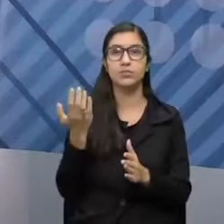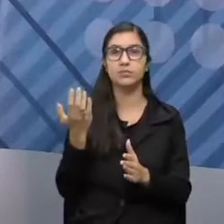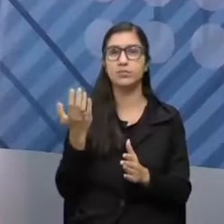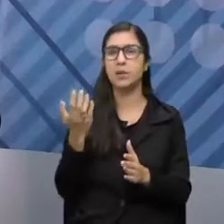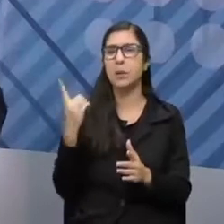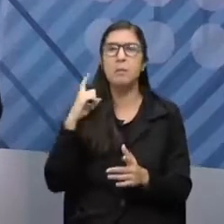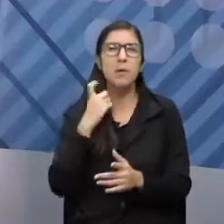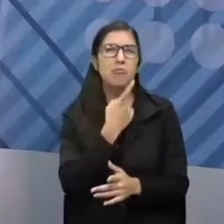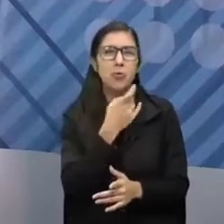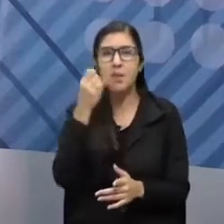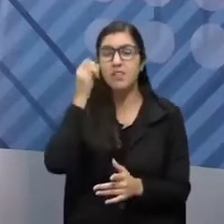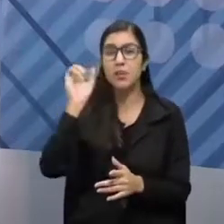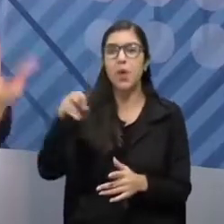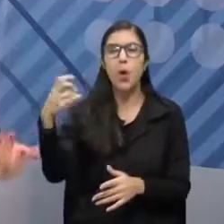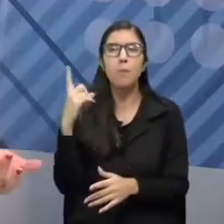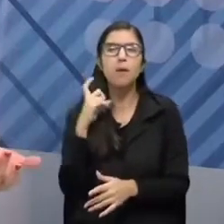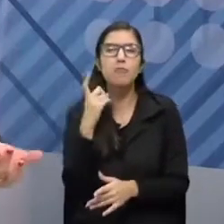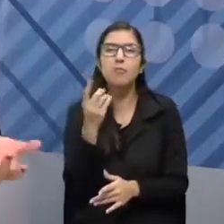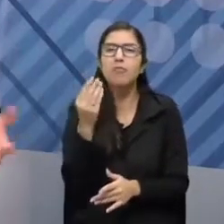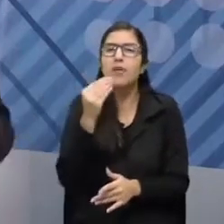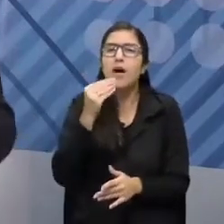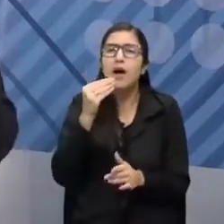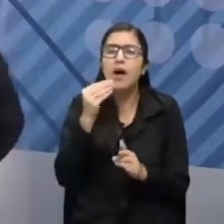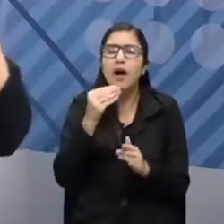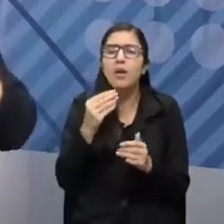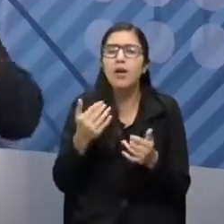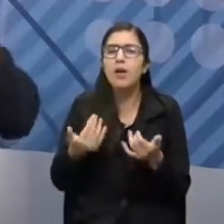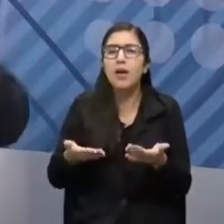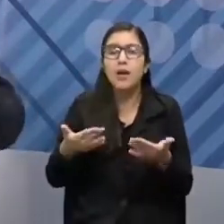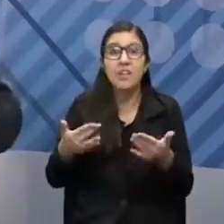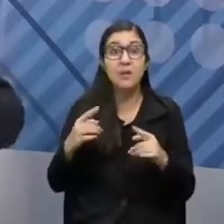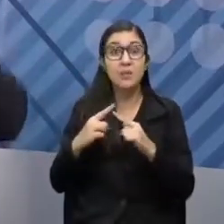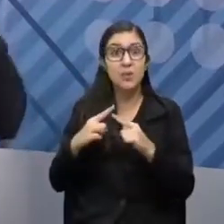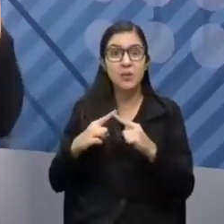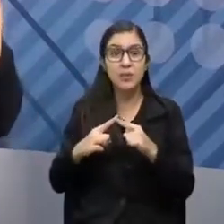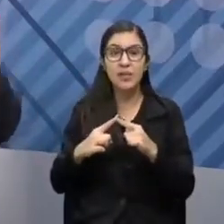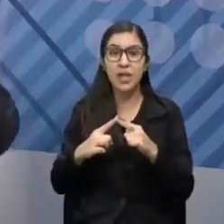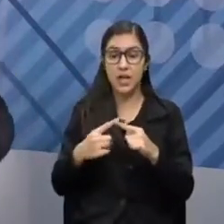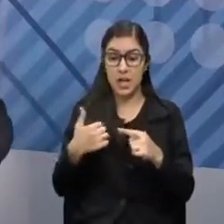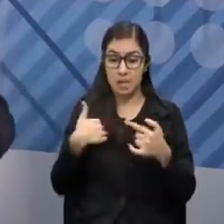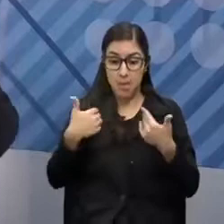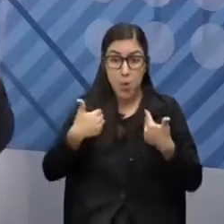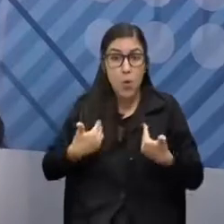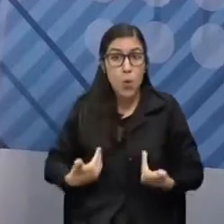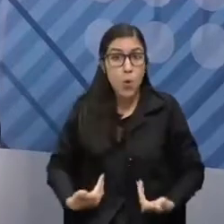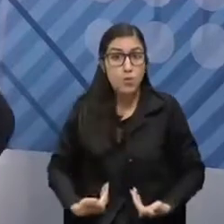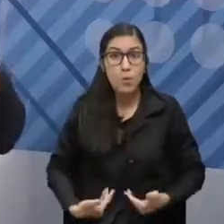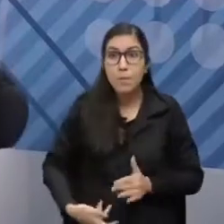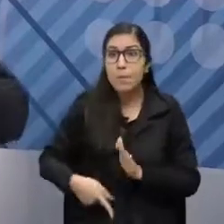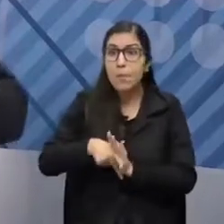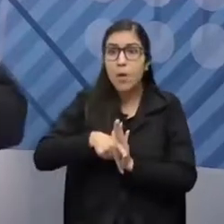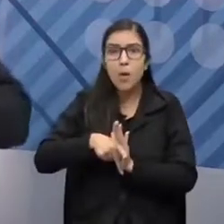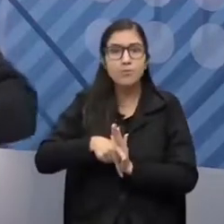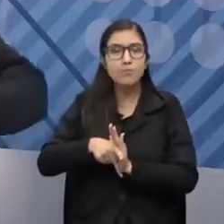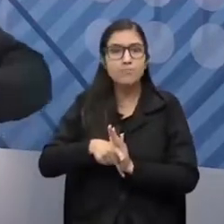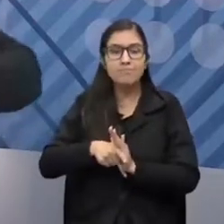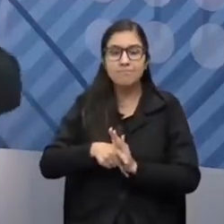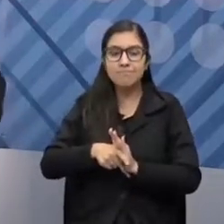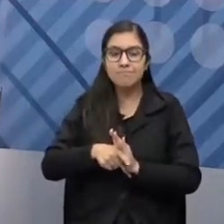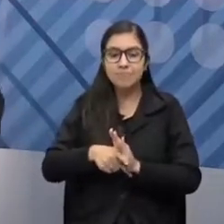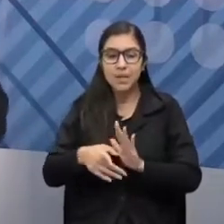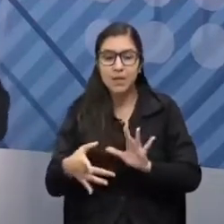Nada de perfume ou uma colônia muito suave. Porque entender mesmo que o meu corpo, ele vai ter que estar